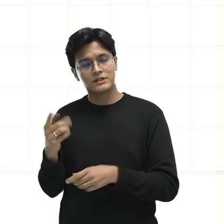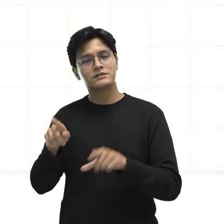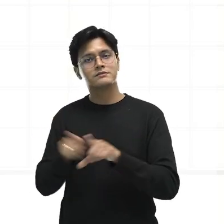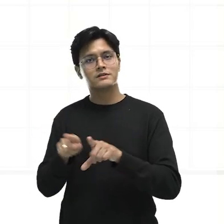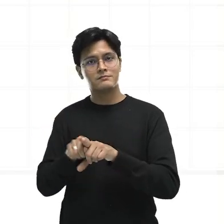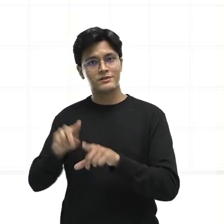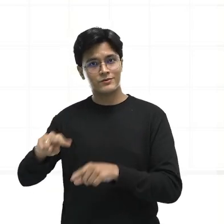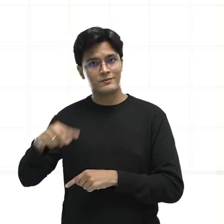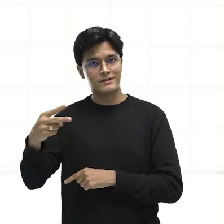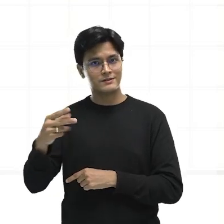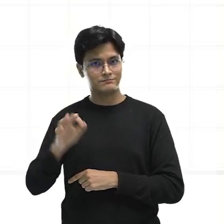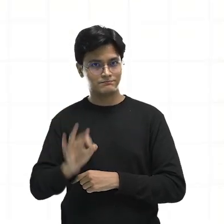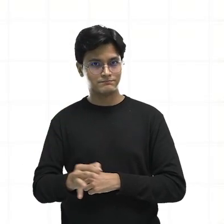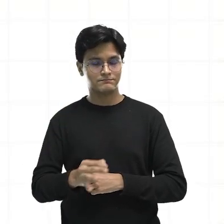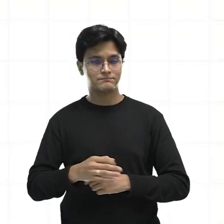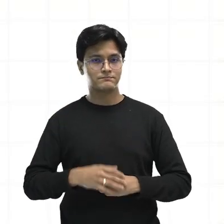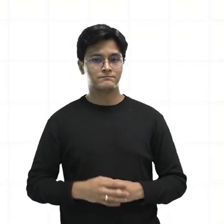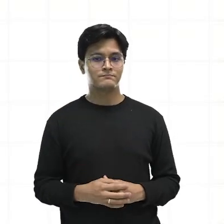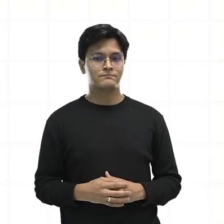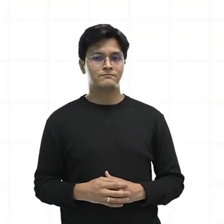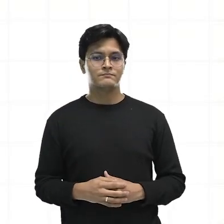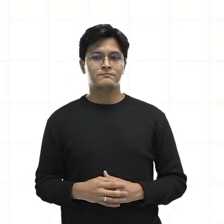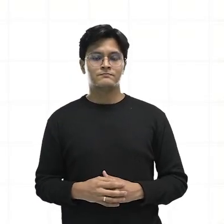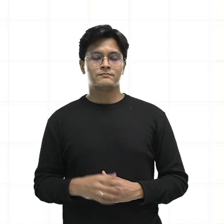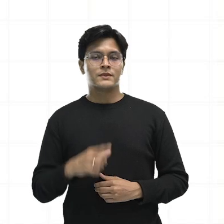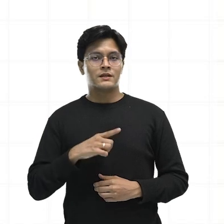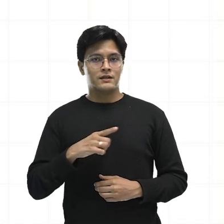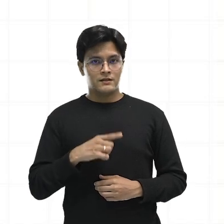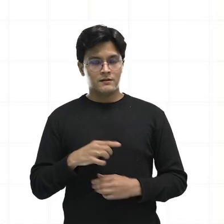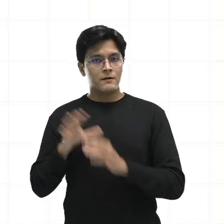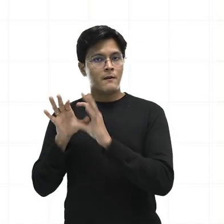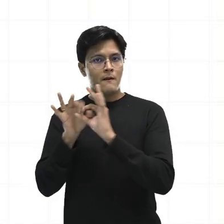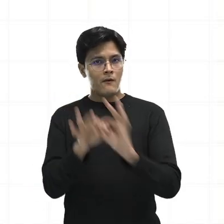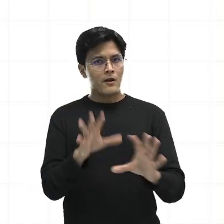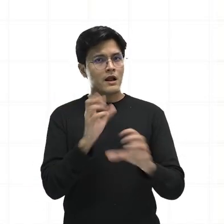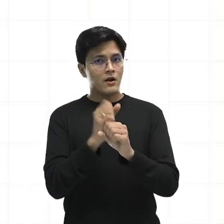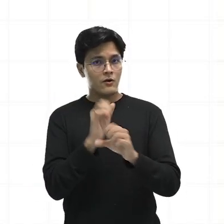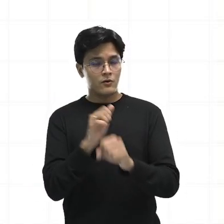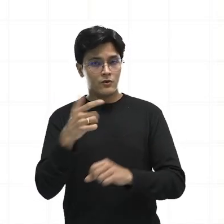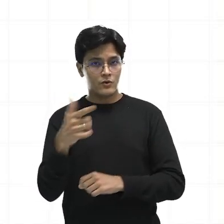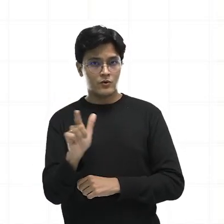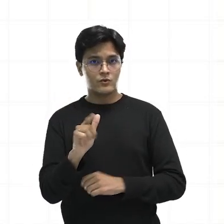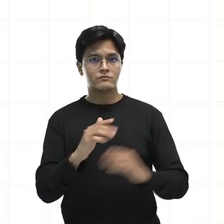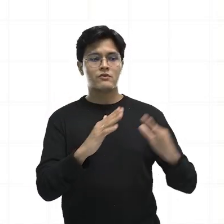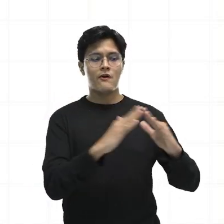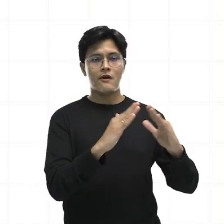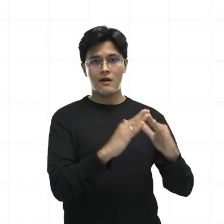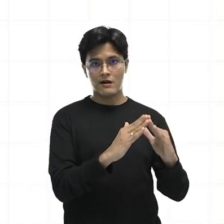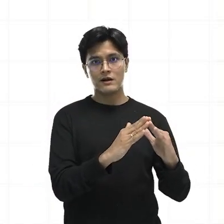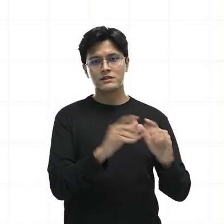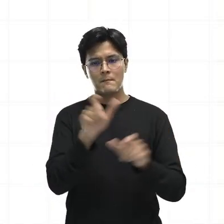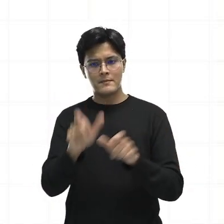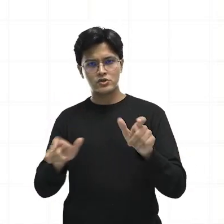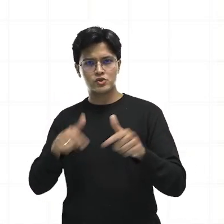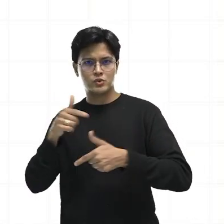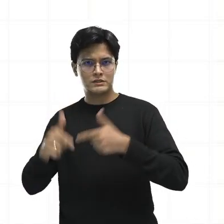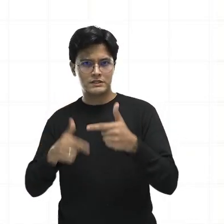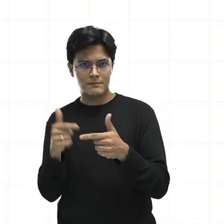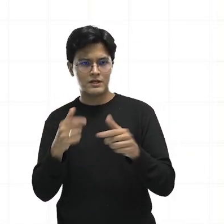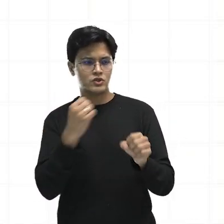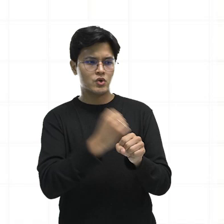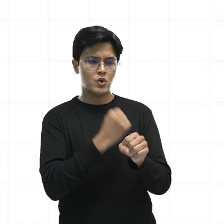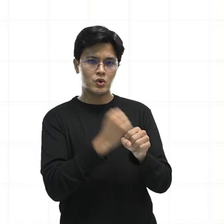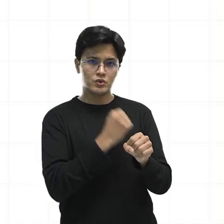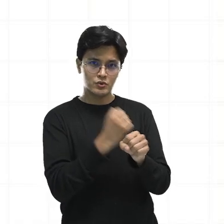Certo? Vamos seguindo. Tem mais uma aí, ó. Uma casa é construída por 8 trabalhadores em 12